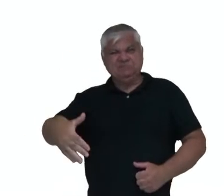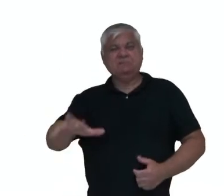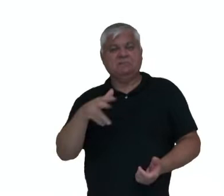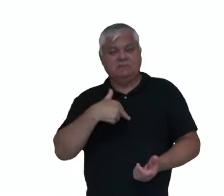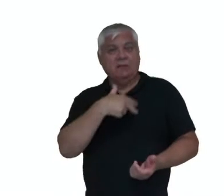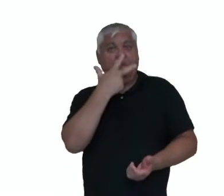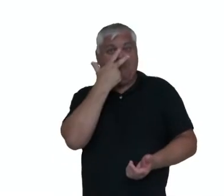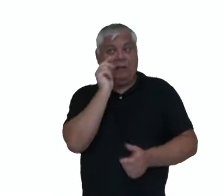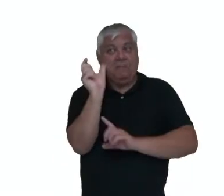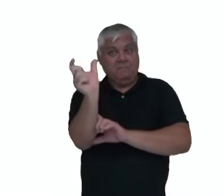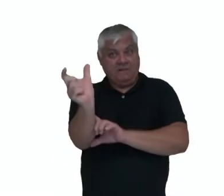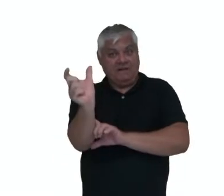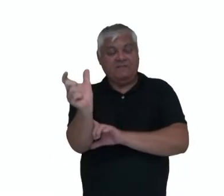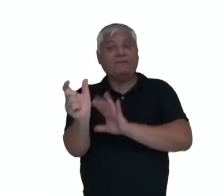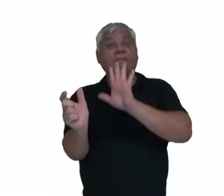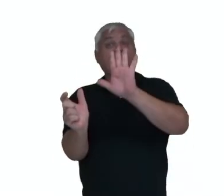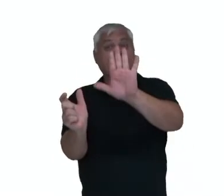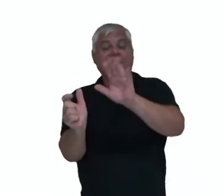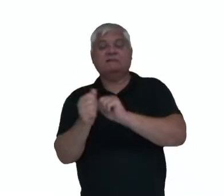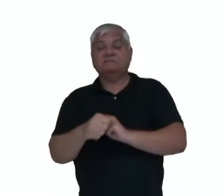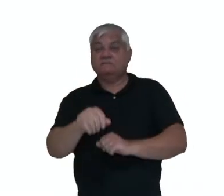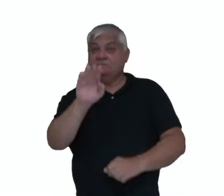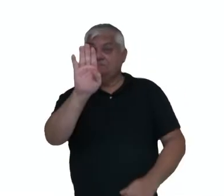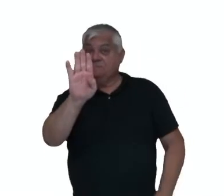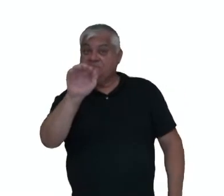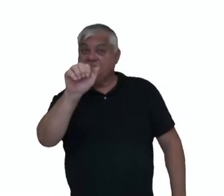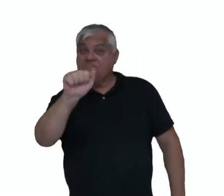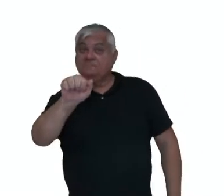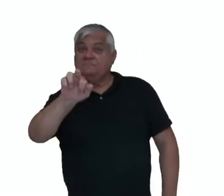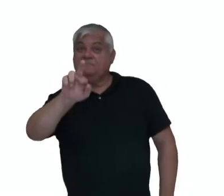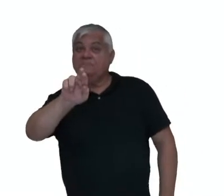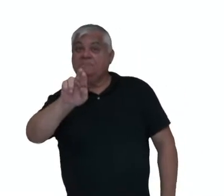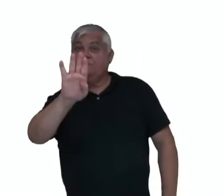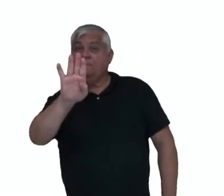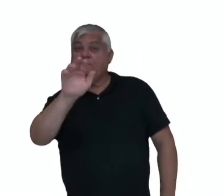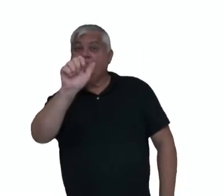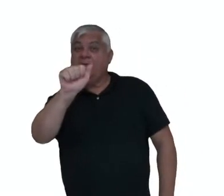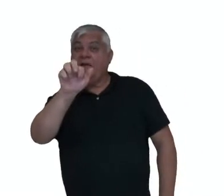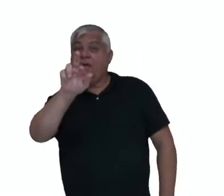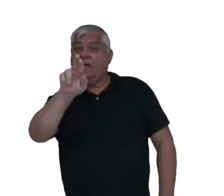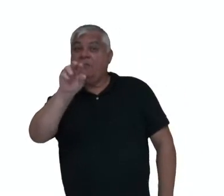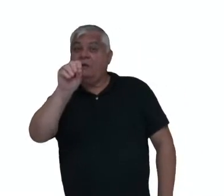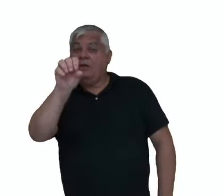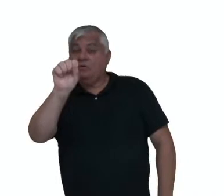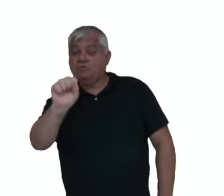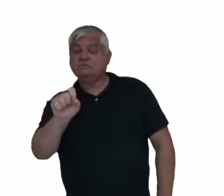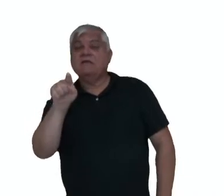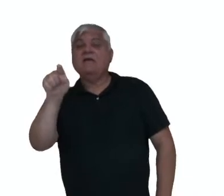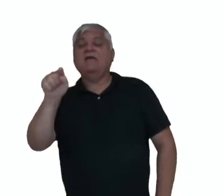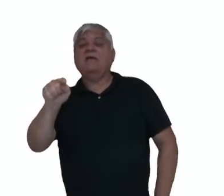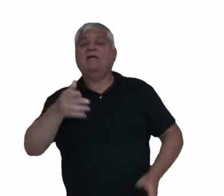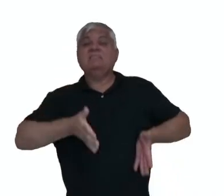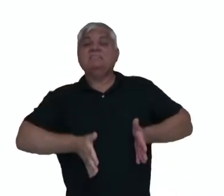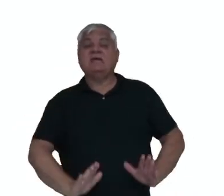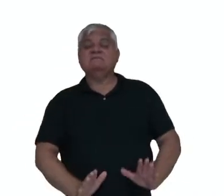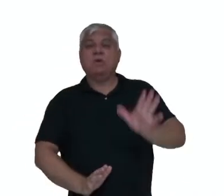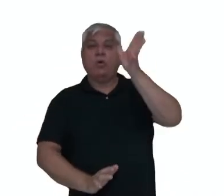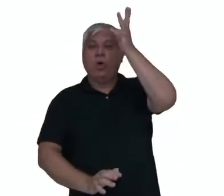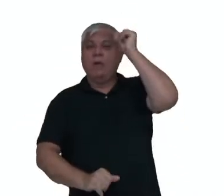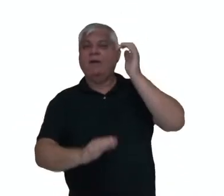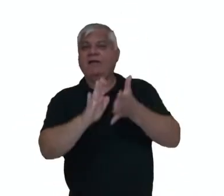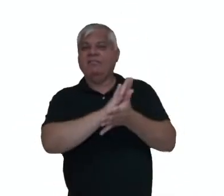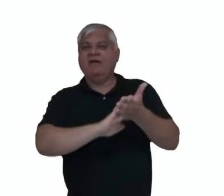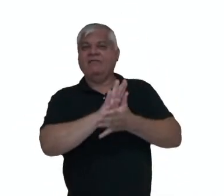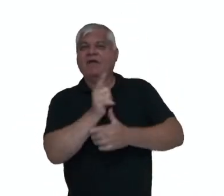negativa na palavra. Embora bárbaros são aqueles que não eram, né, considerados cidadãos romanos. Então, olha só,